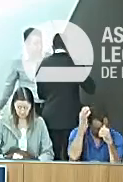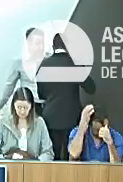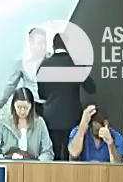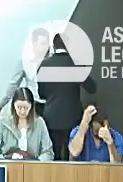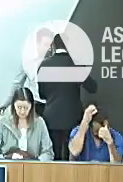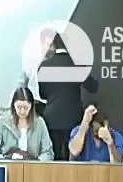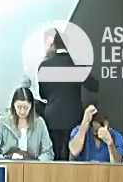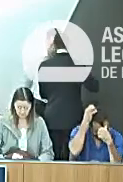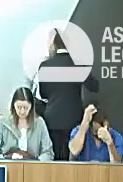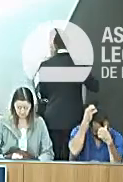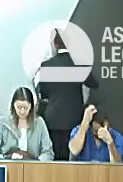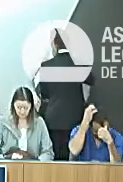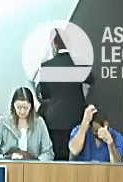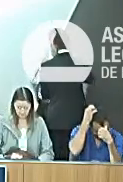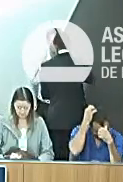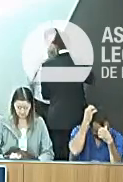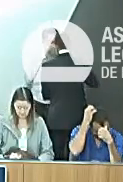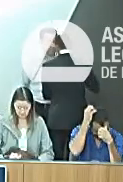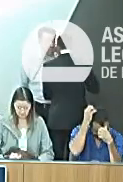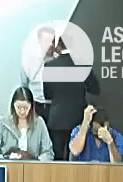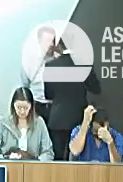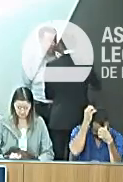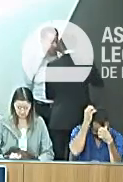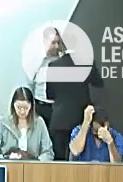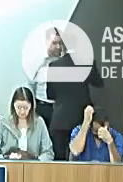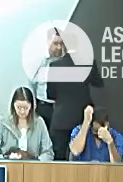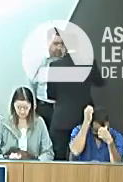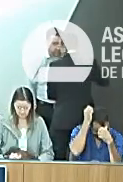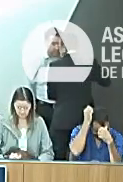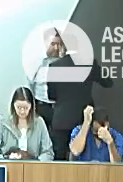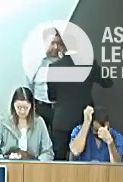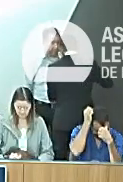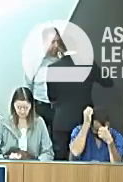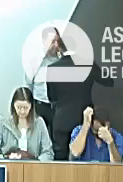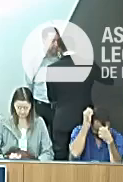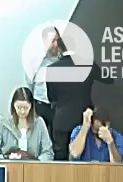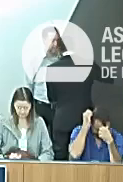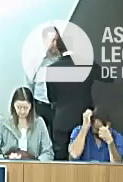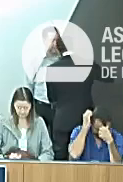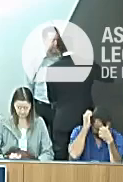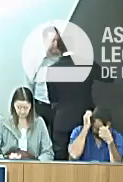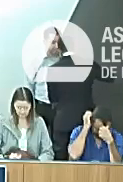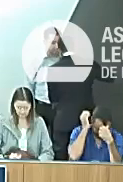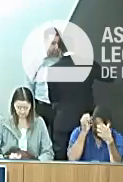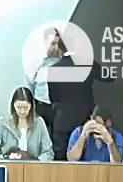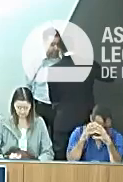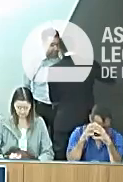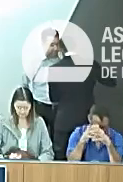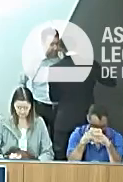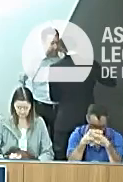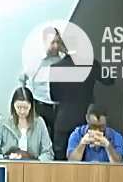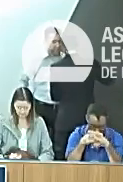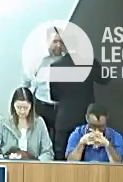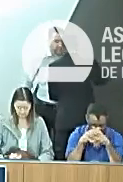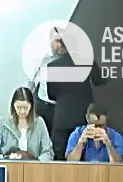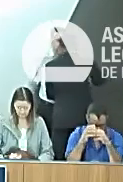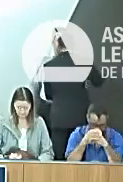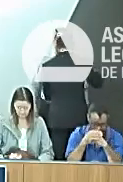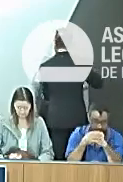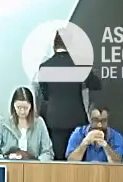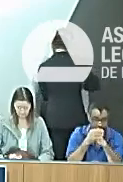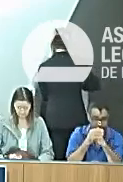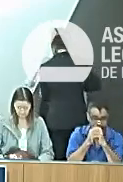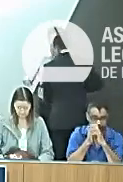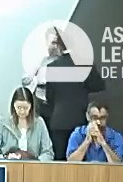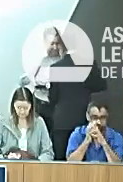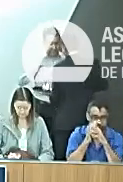naquela vida o senhor estava o lema da denúncia aqui em nova serrana deputado joão leite estava joão leite